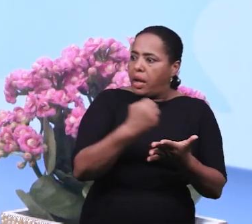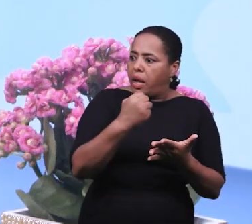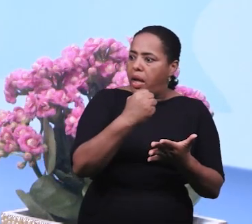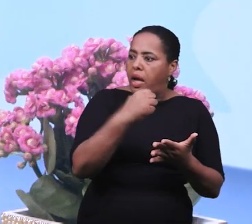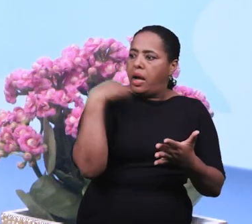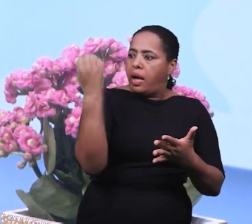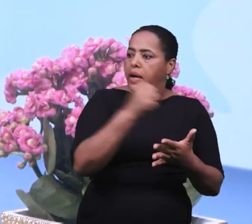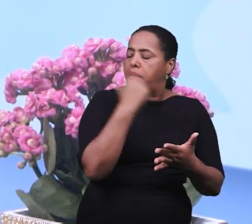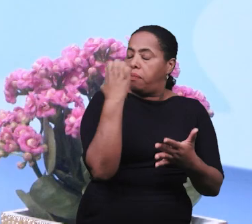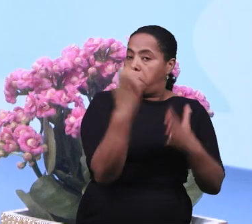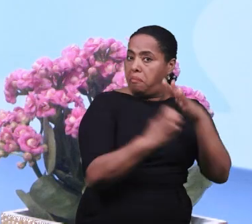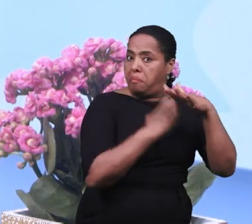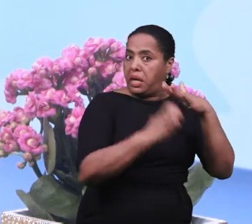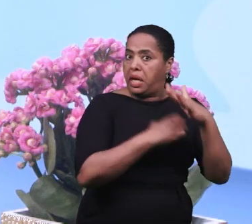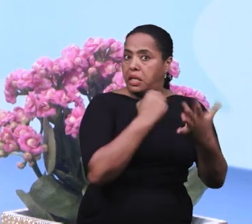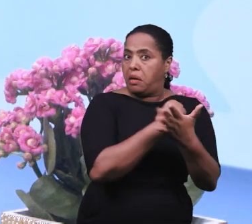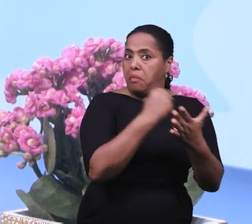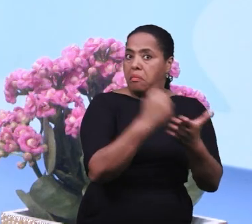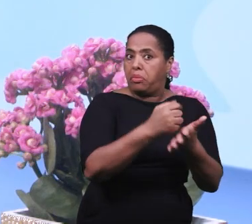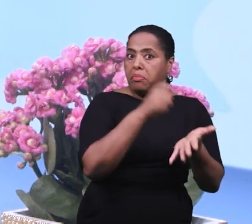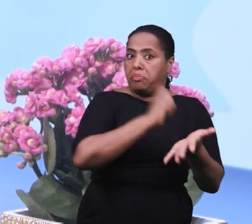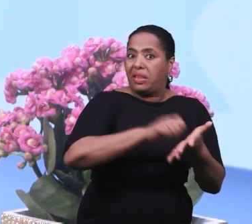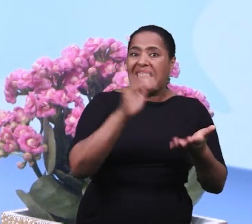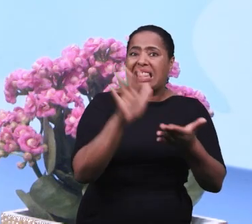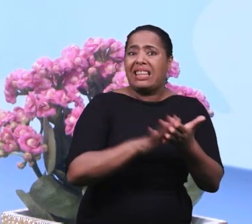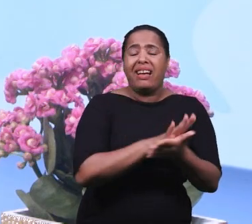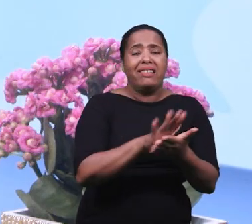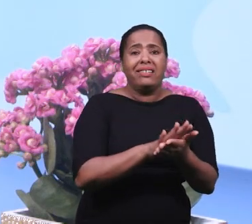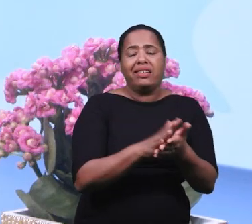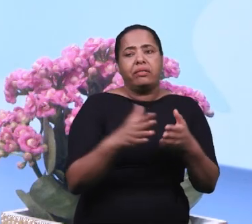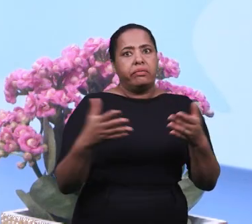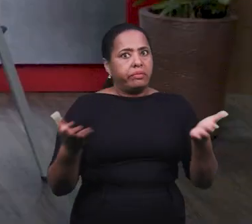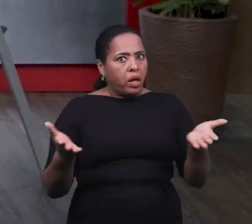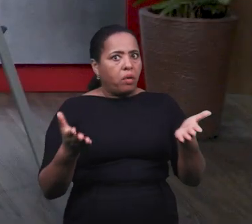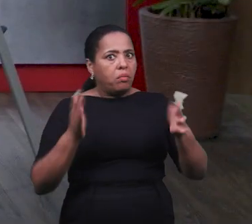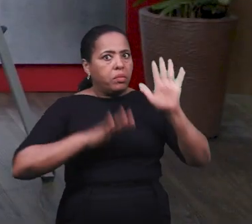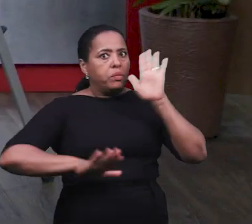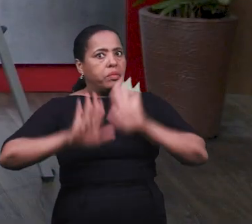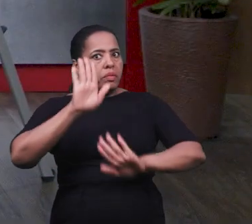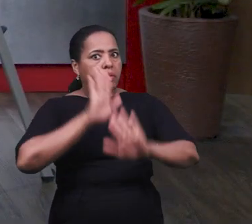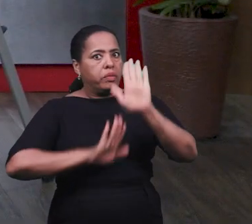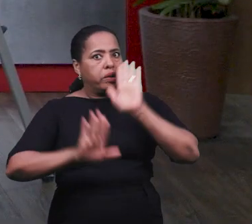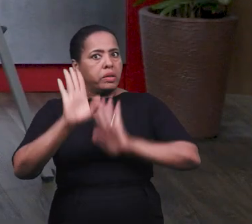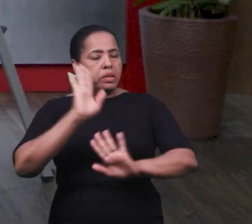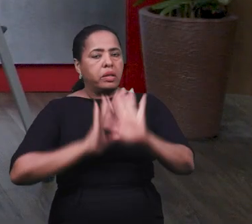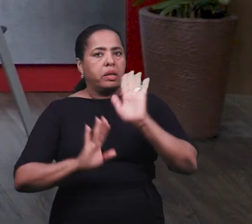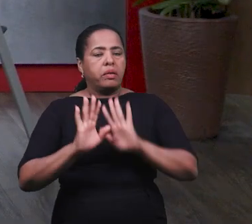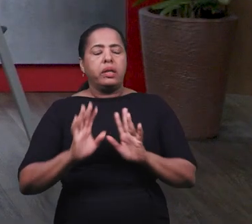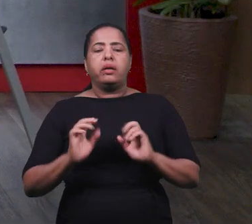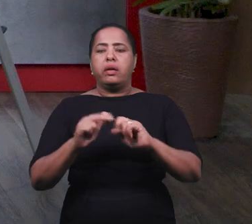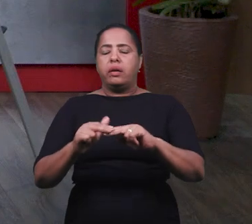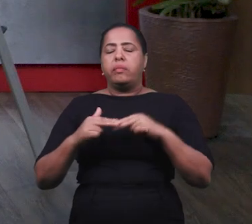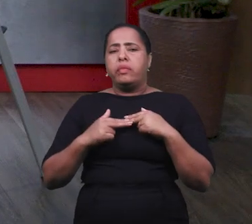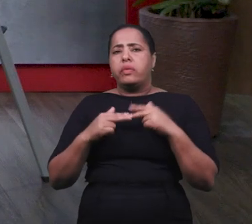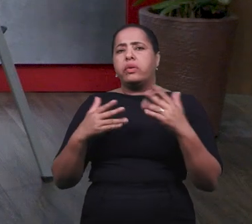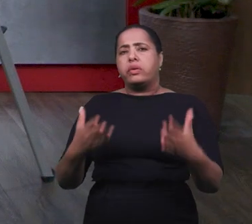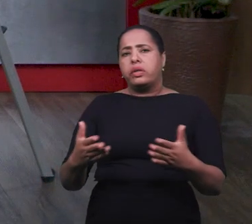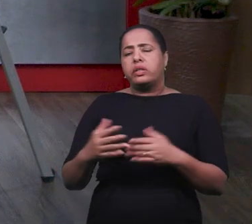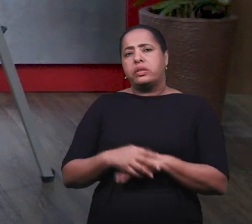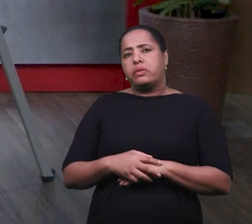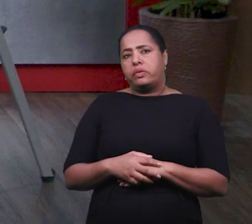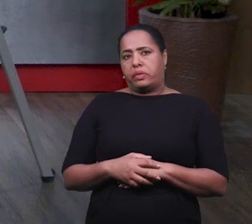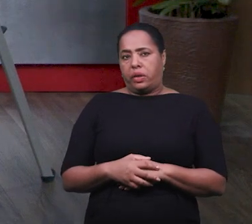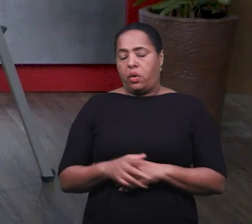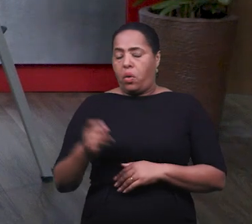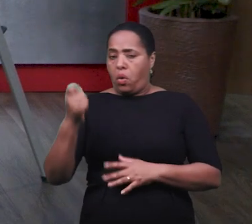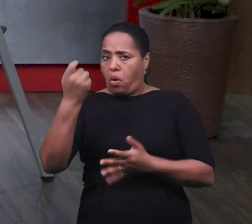uma prova, que é o registro na carteira de trabalho, que há uma veracidade. Até porque, de repente, ela deve ter